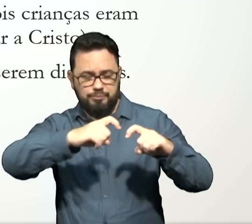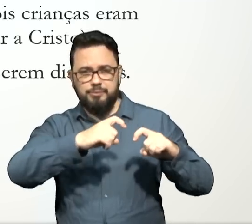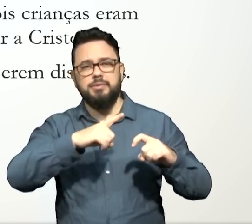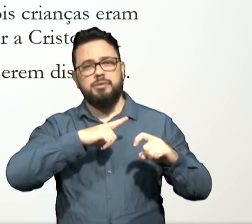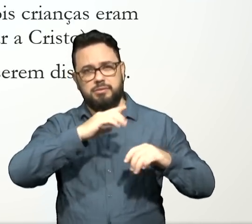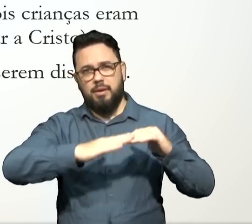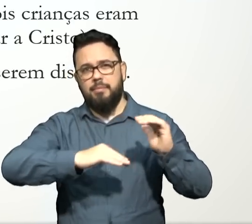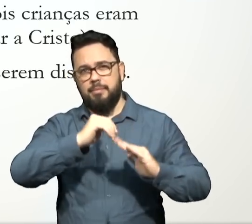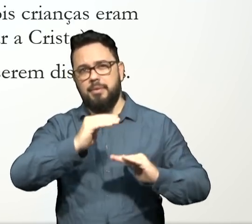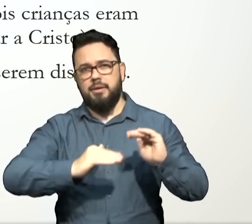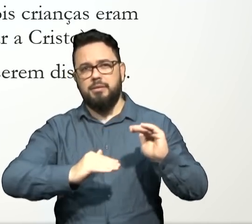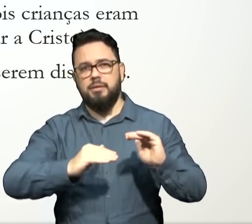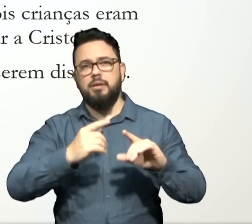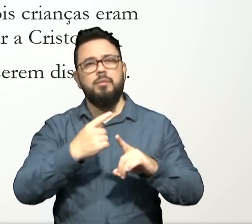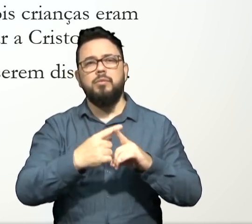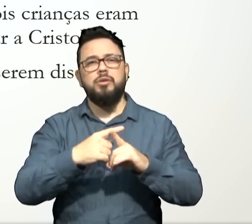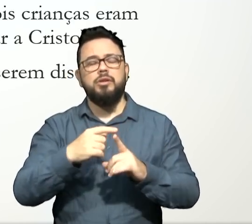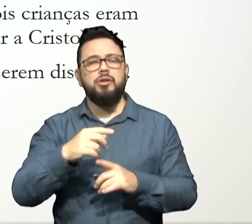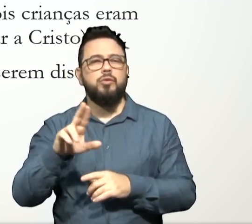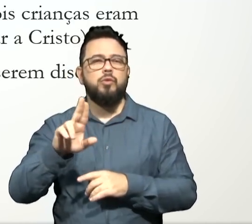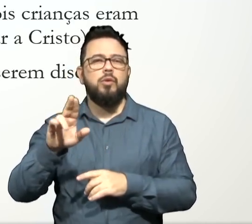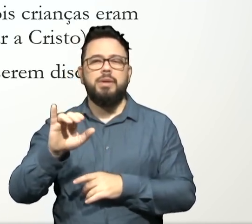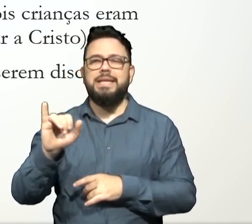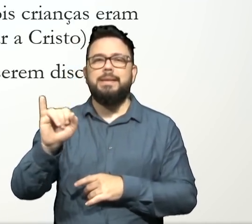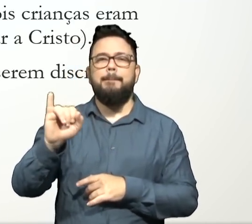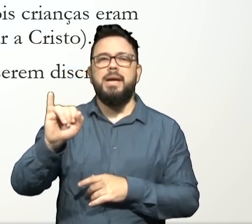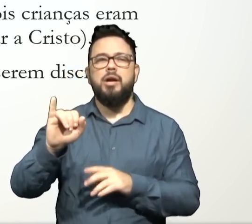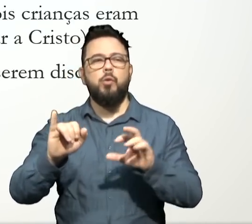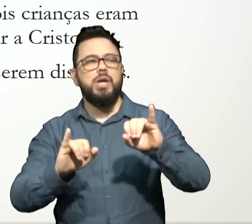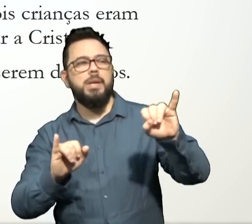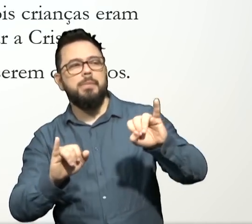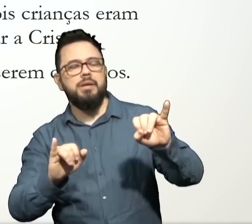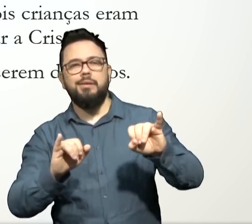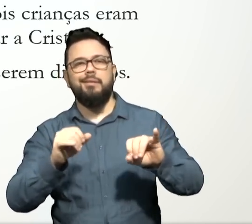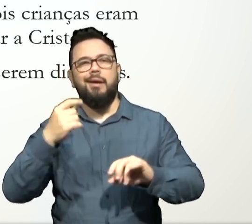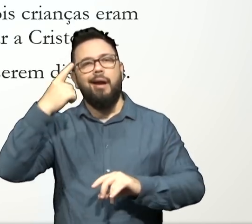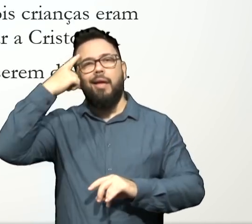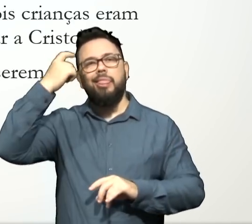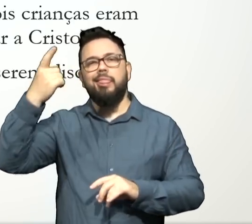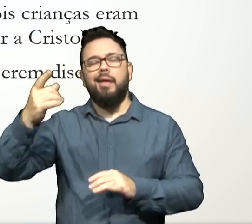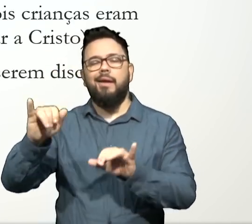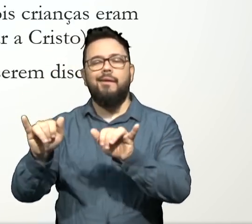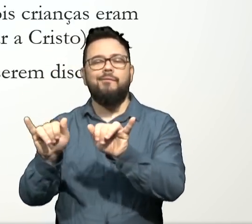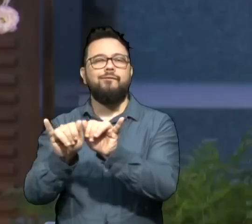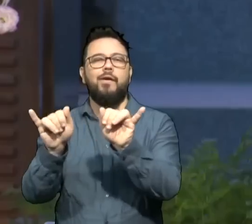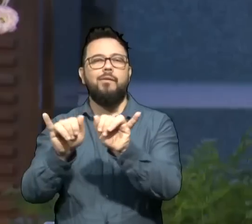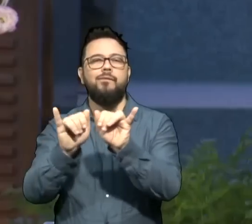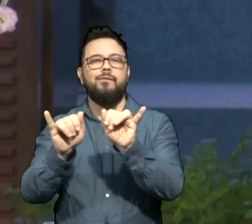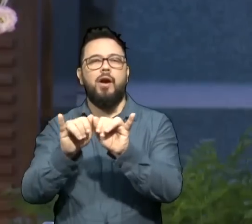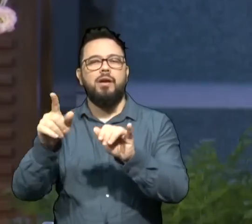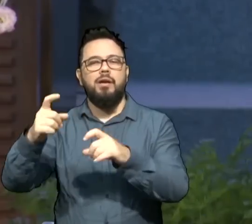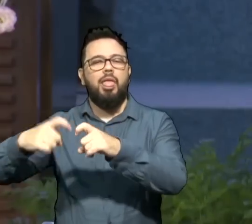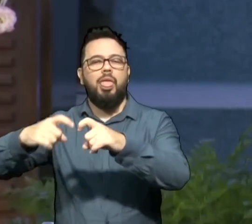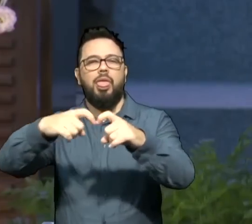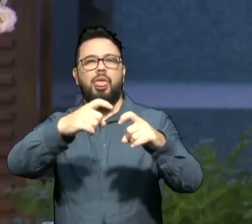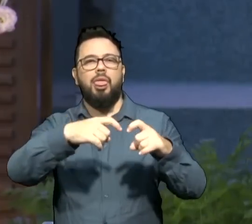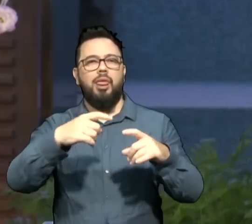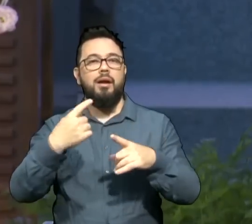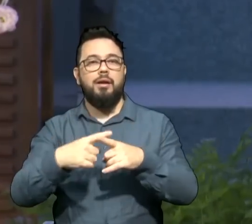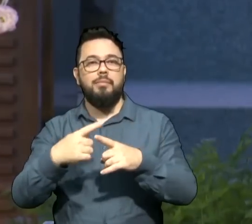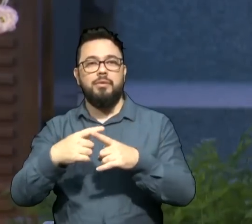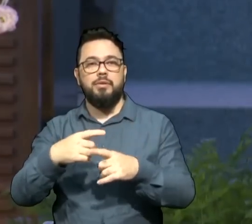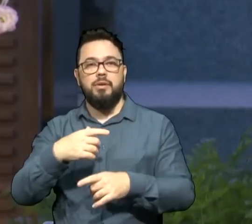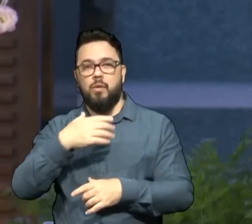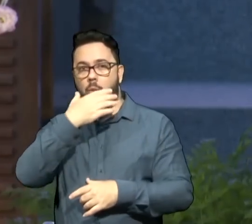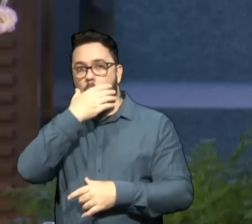referiam uns aos outros chamando de irmão e irmã saiu boato a fofoca que eles tinham incesto relação incestuosa porque até o marido chamava a esposa